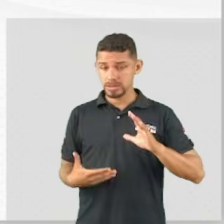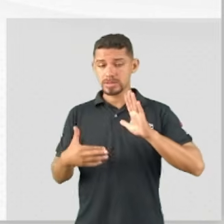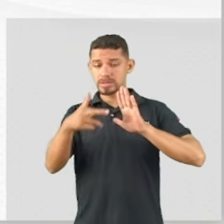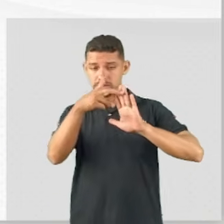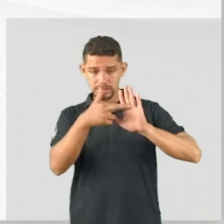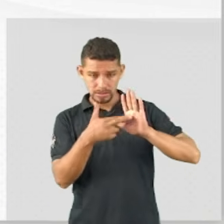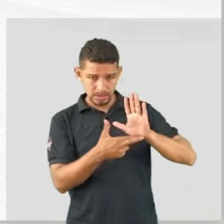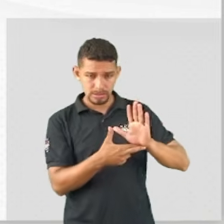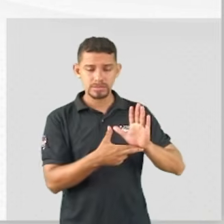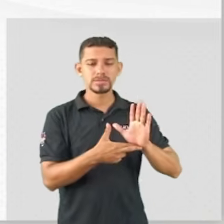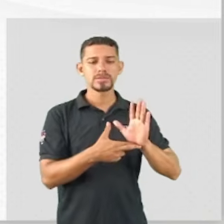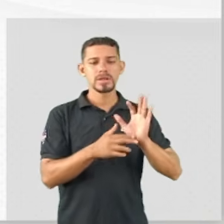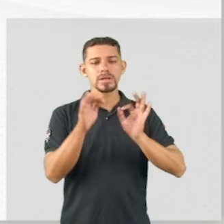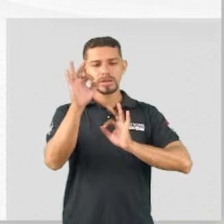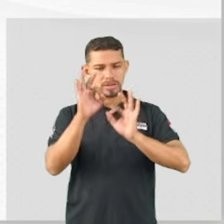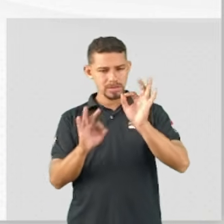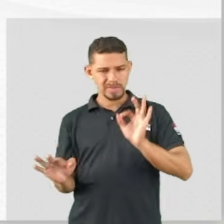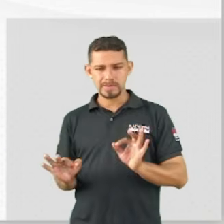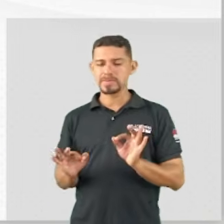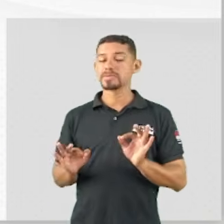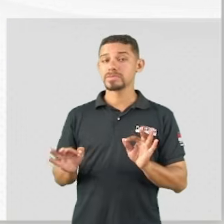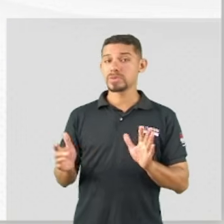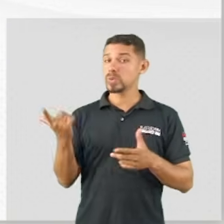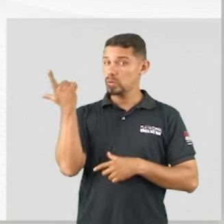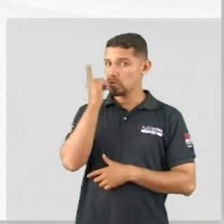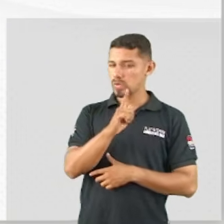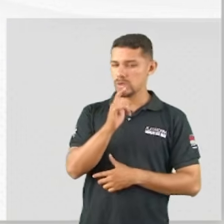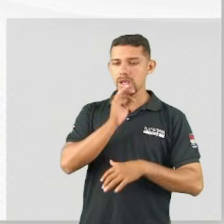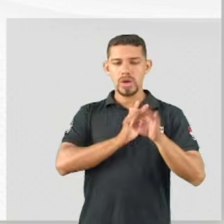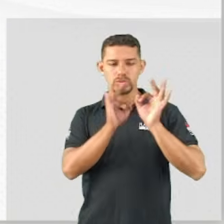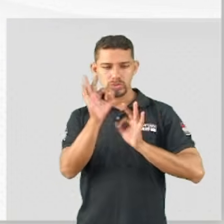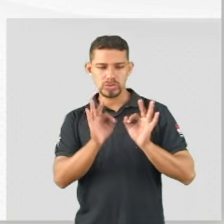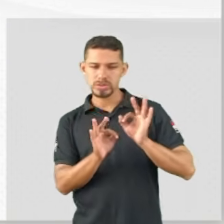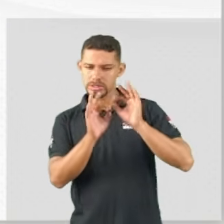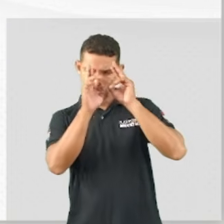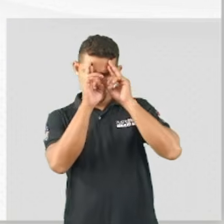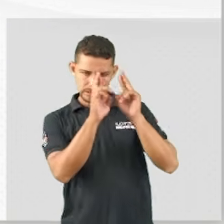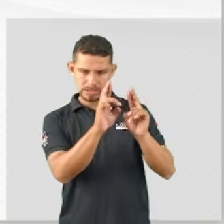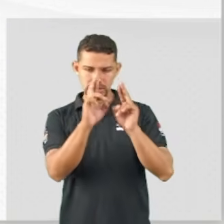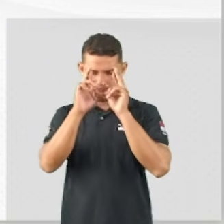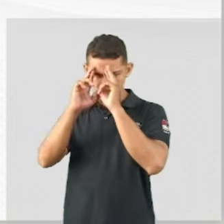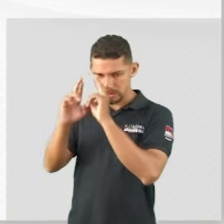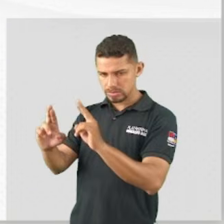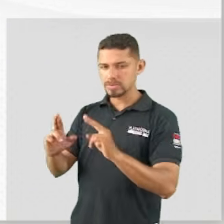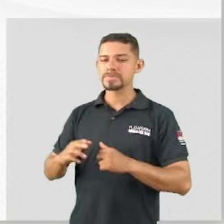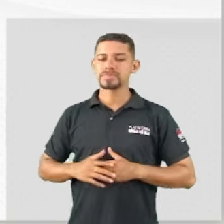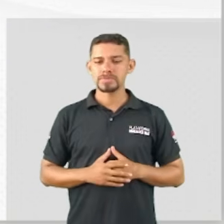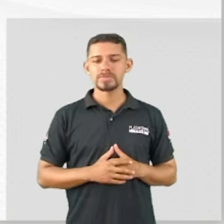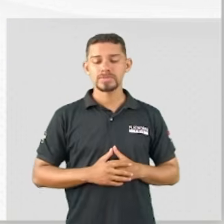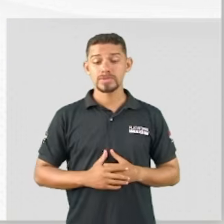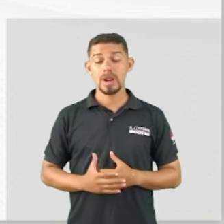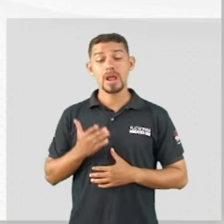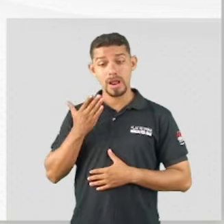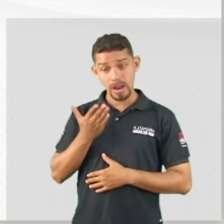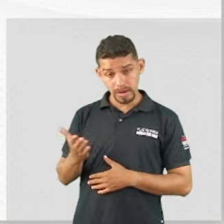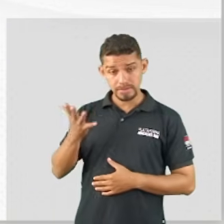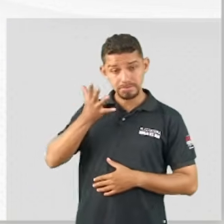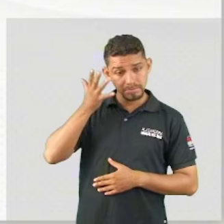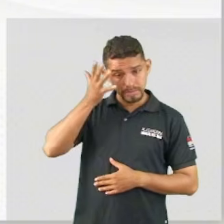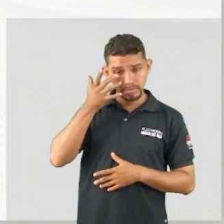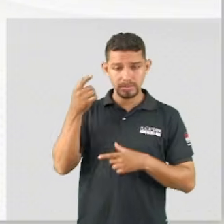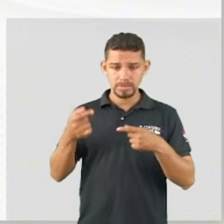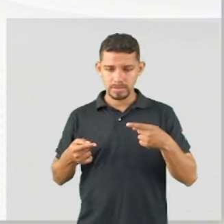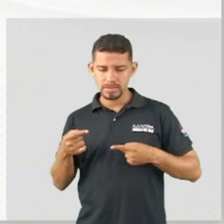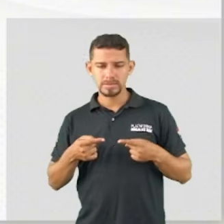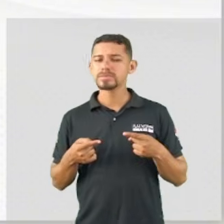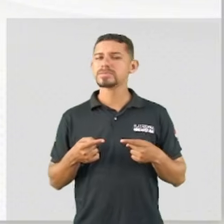regras estabelecidas previamente, garantindo a organização e o respeito entre os participantes. Essa modalidade de debate é